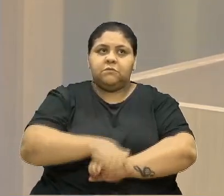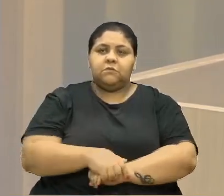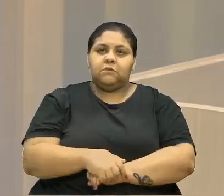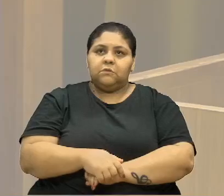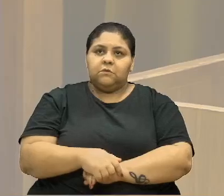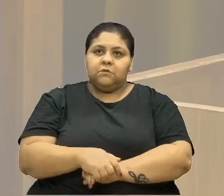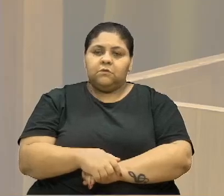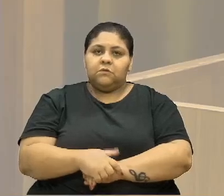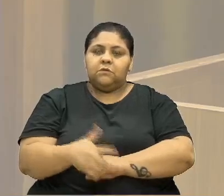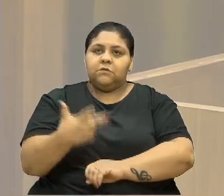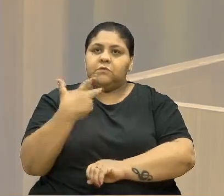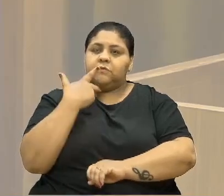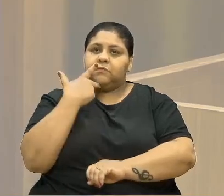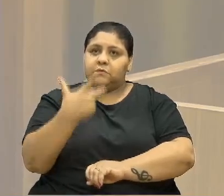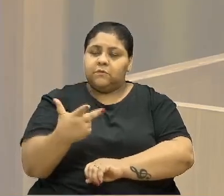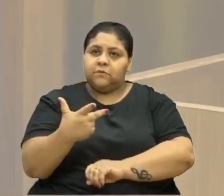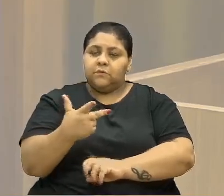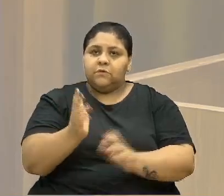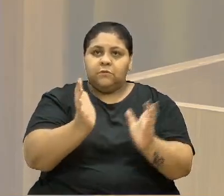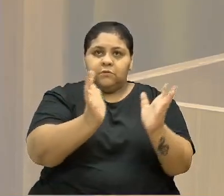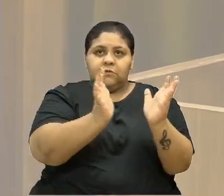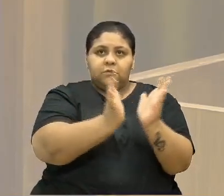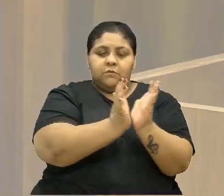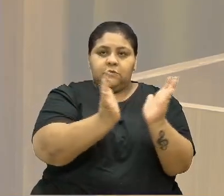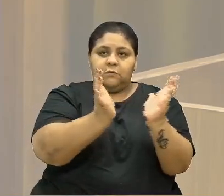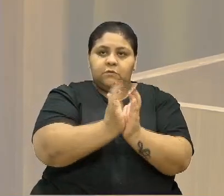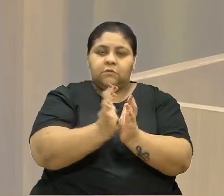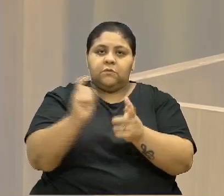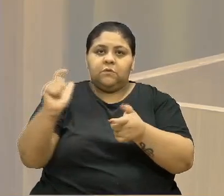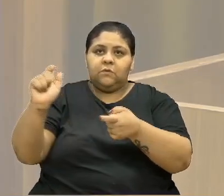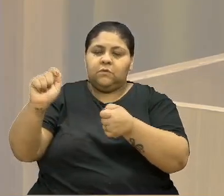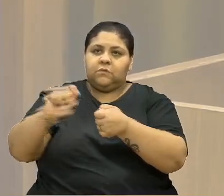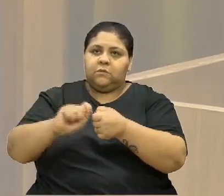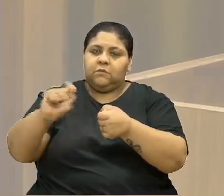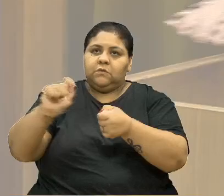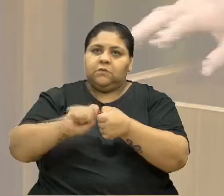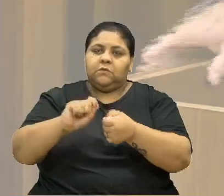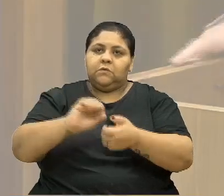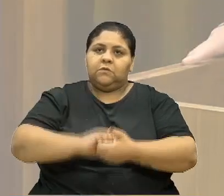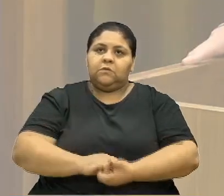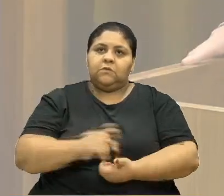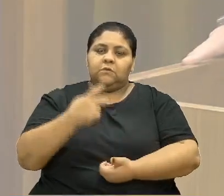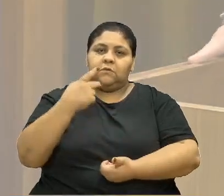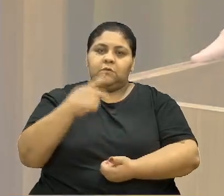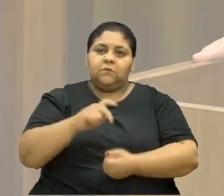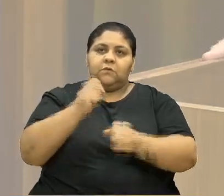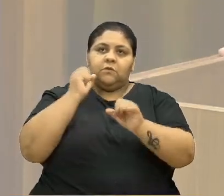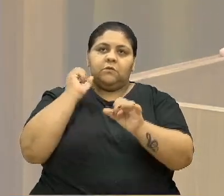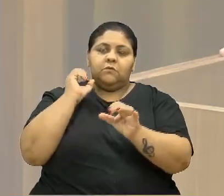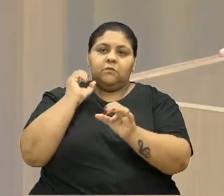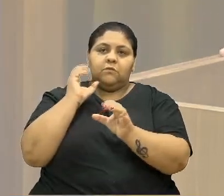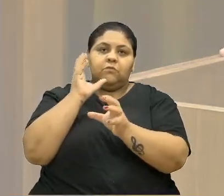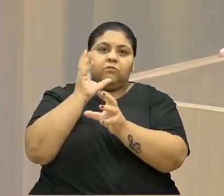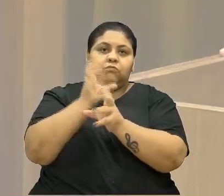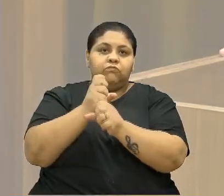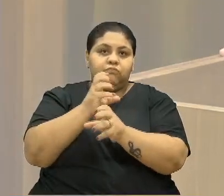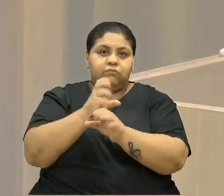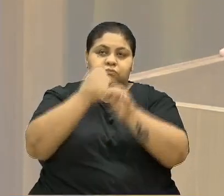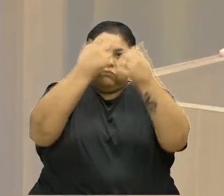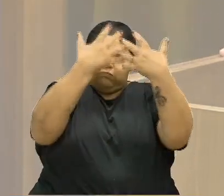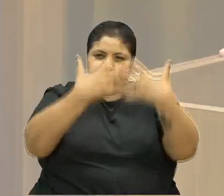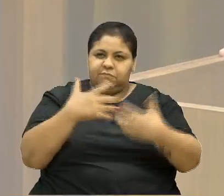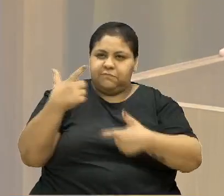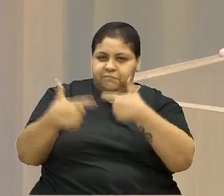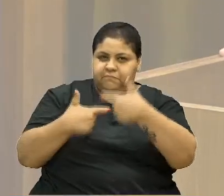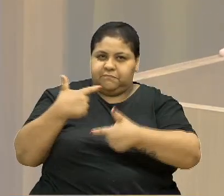a manifestação dos colegas fazendo as suas prestações de serviço, de